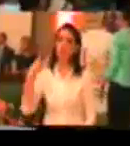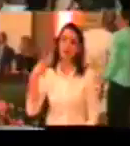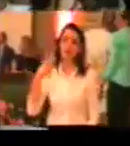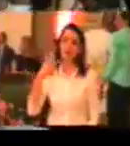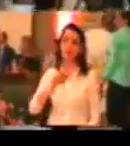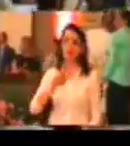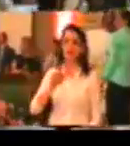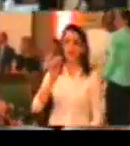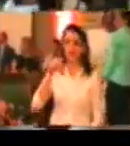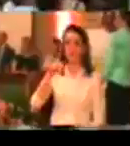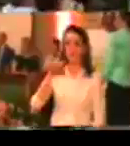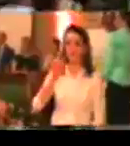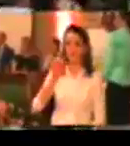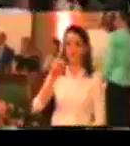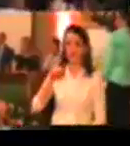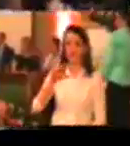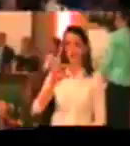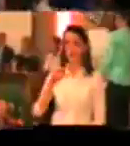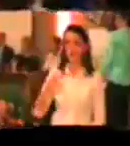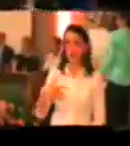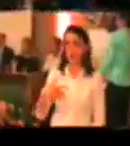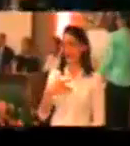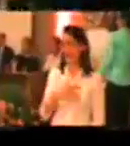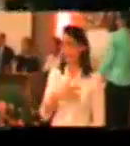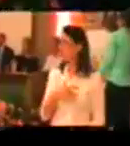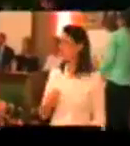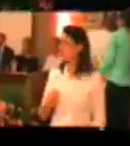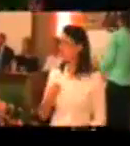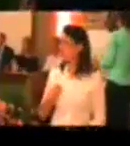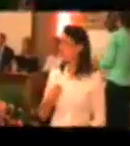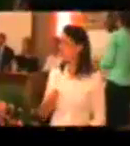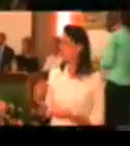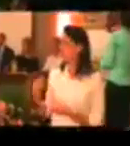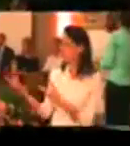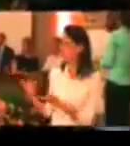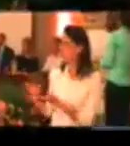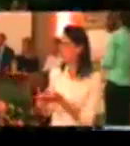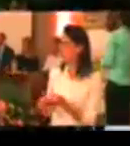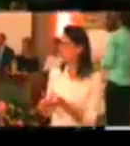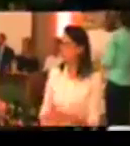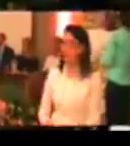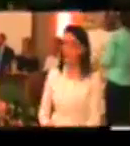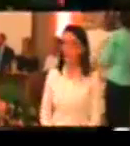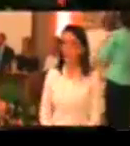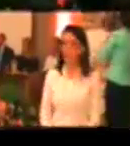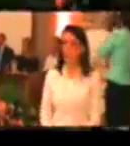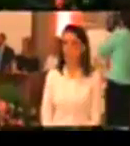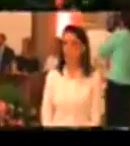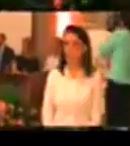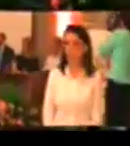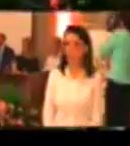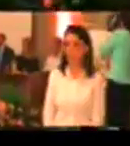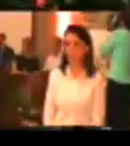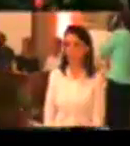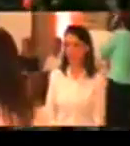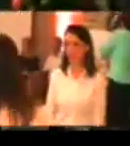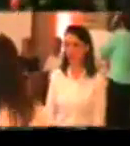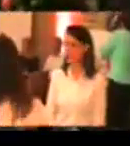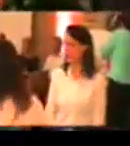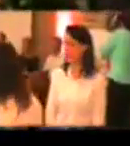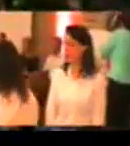Vereador Antônio Juliano Toninho, o vereador Toninho da Saúde, por favor, está aí, faça a entrega de um livro, por favor.